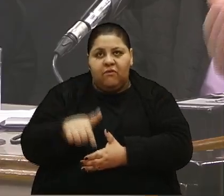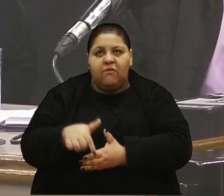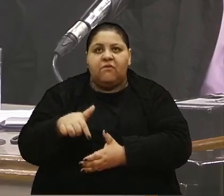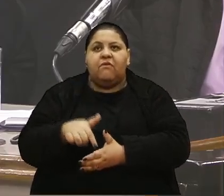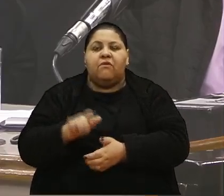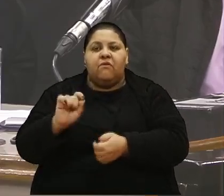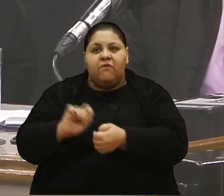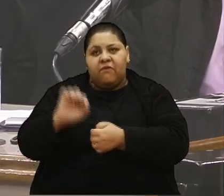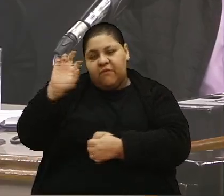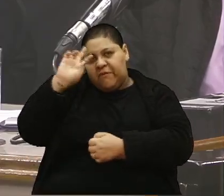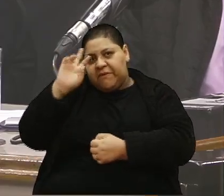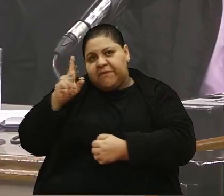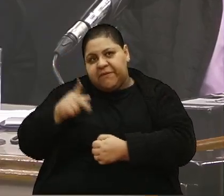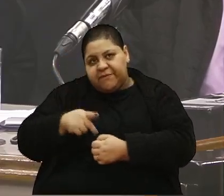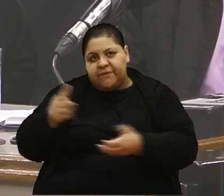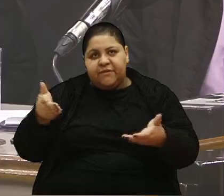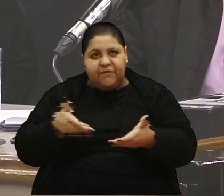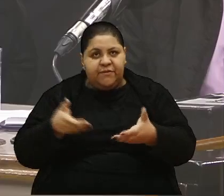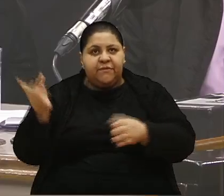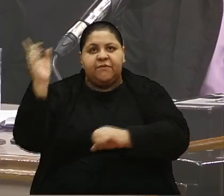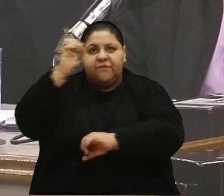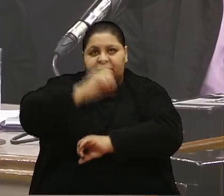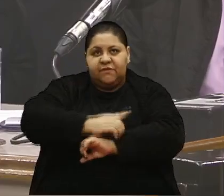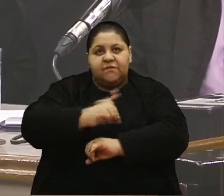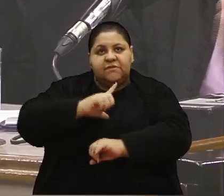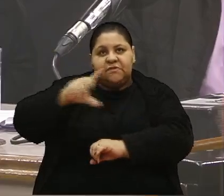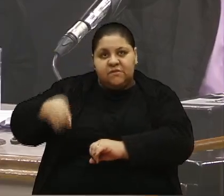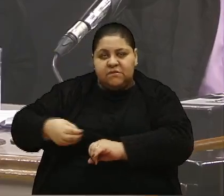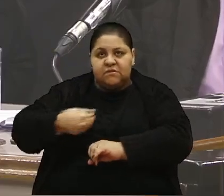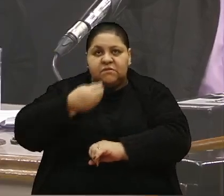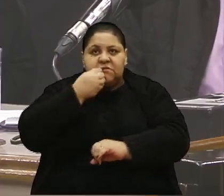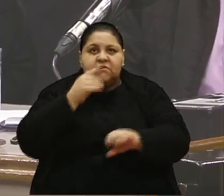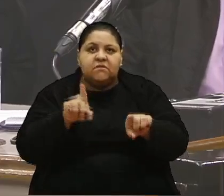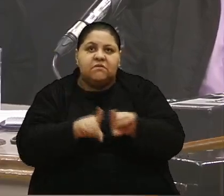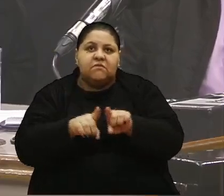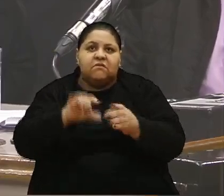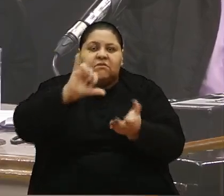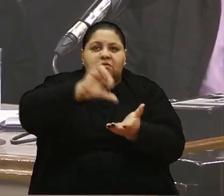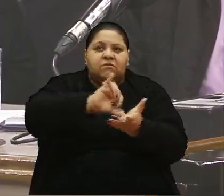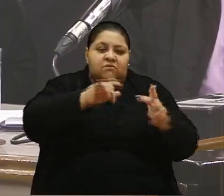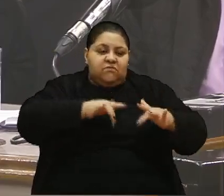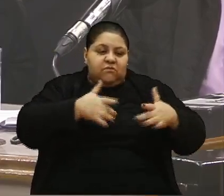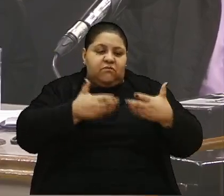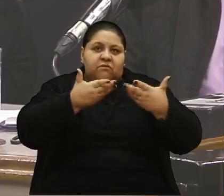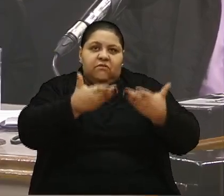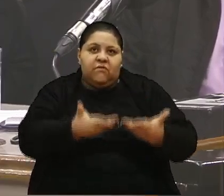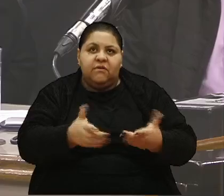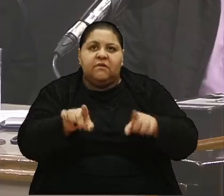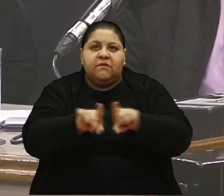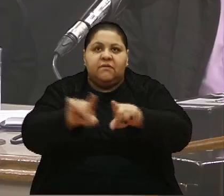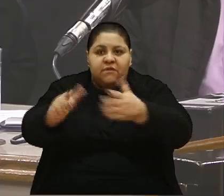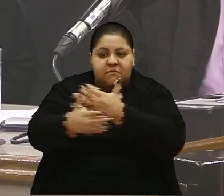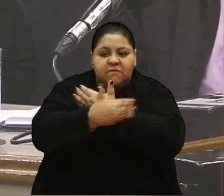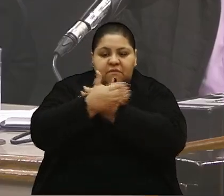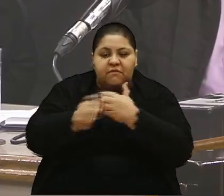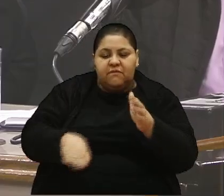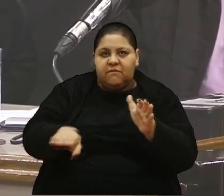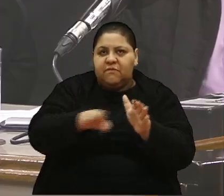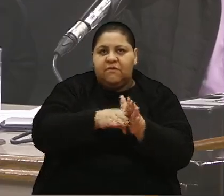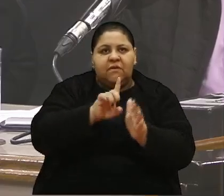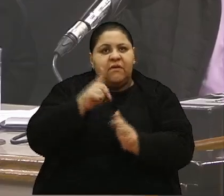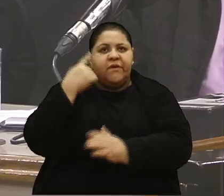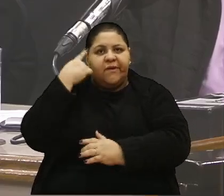esse reconhecimento hoje, no dia de hoje, quando eu tive a oportunidade de fazer também para o Centro Filantrópico, o qual me acolheu quando eu cheguei aqui, eu não